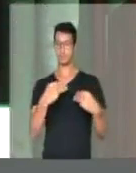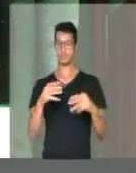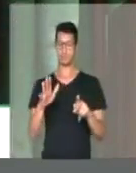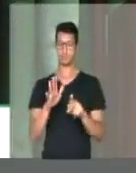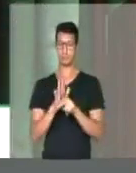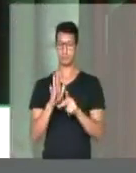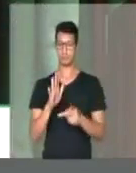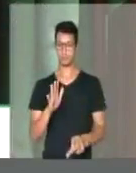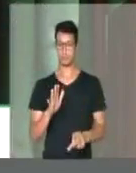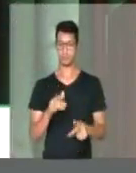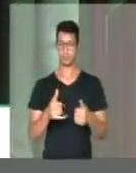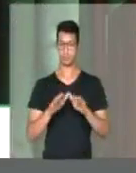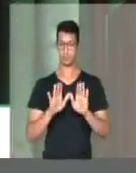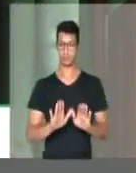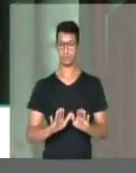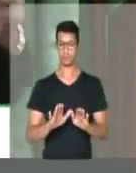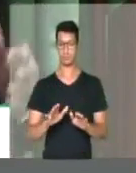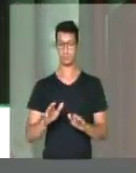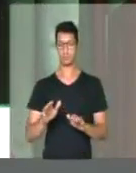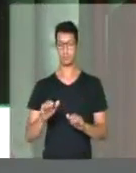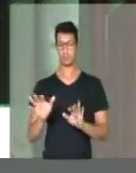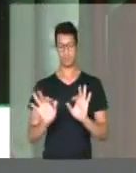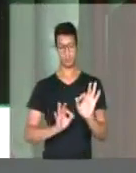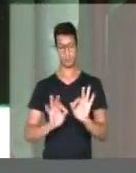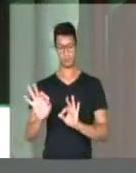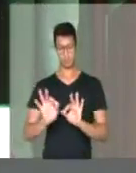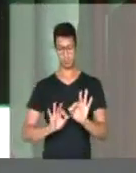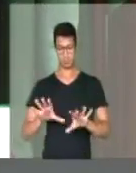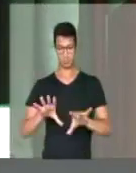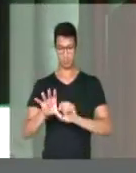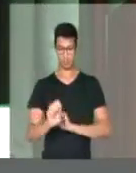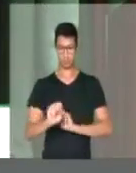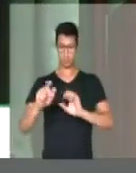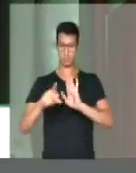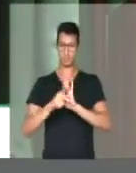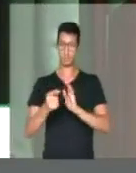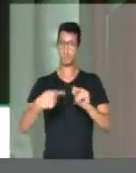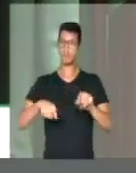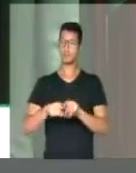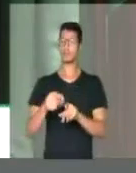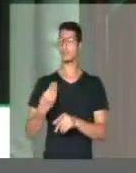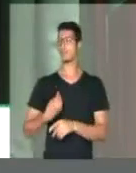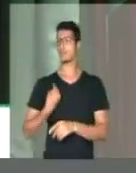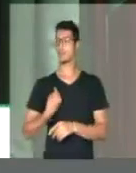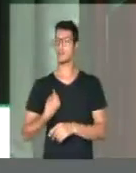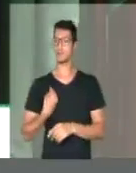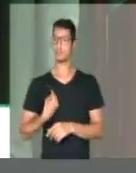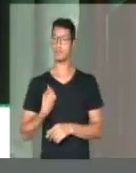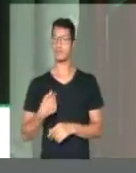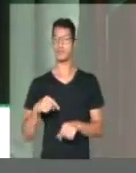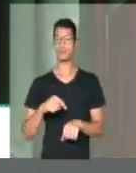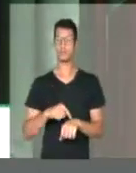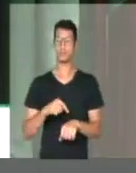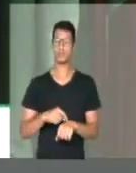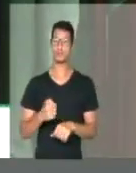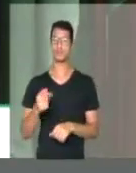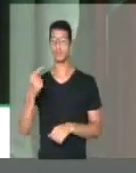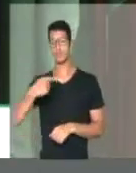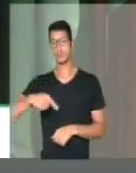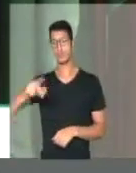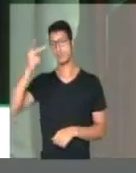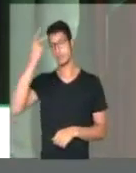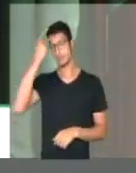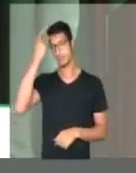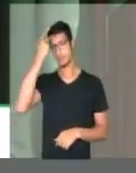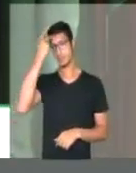todo professor universitário, que é o aperfeiçoamento acadêmico, e eu então estive que ir a São Paulo